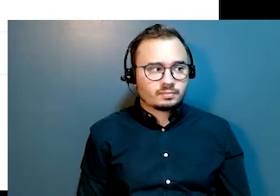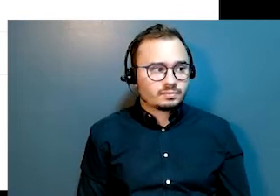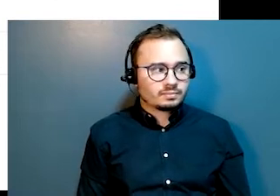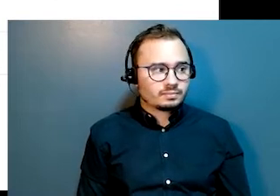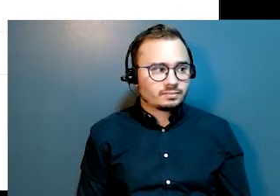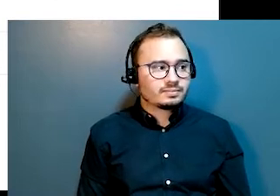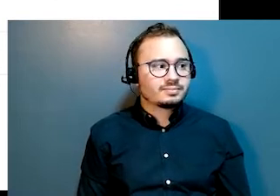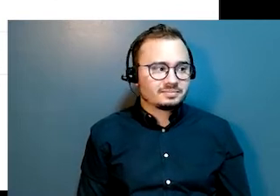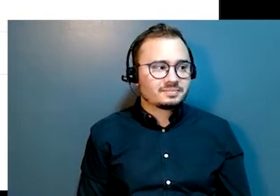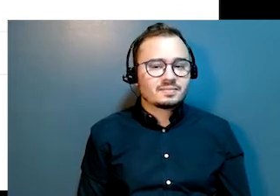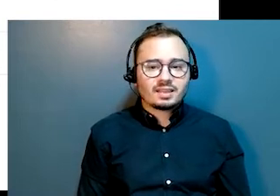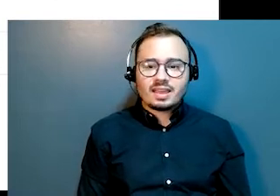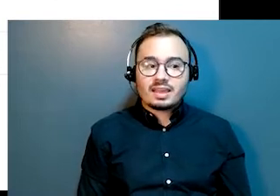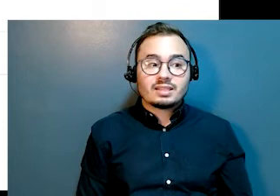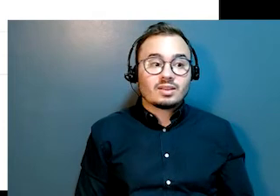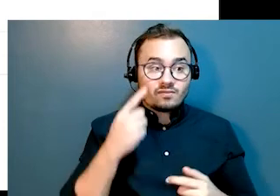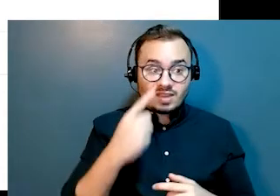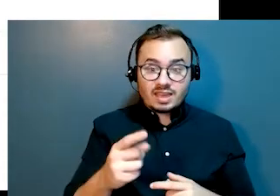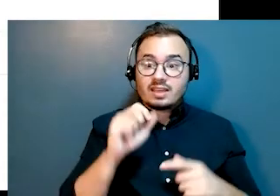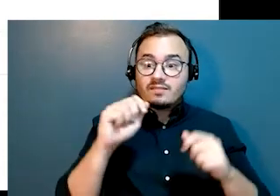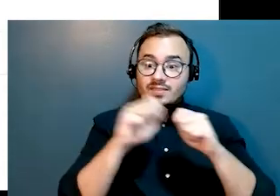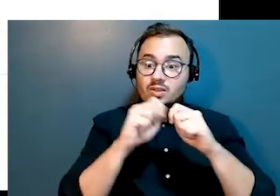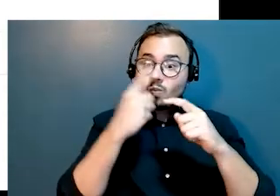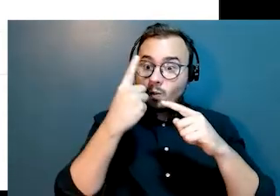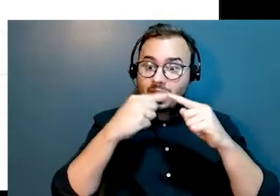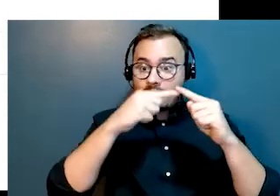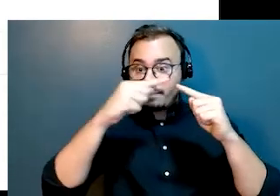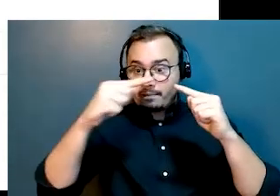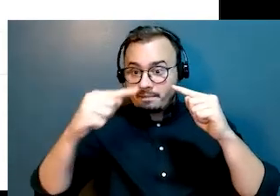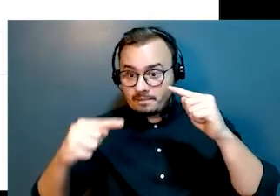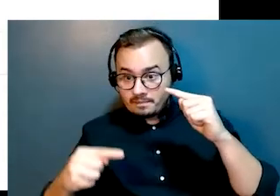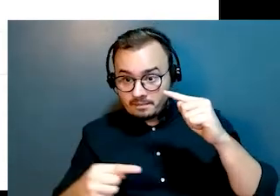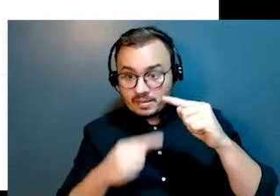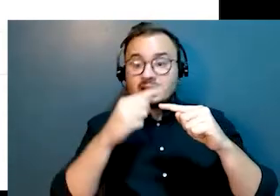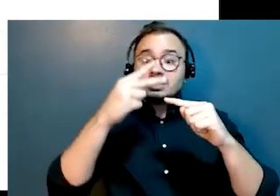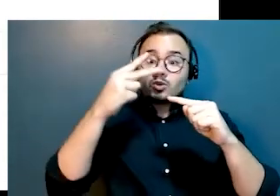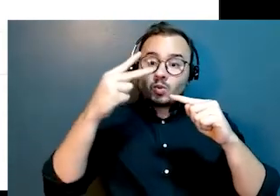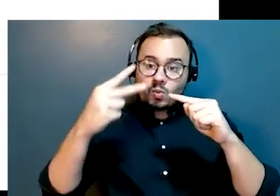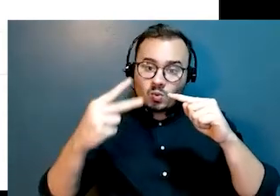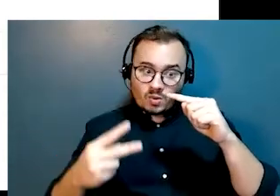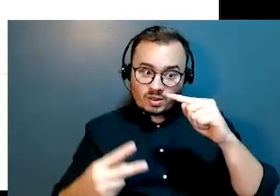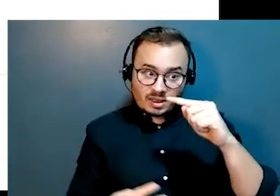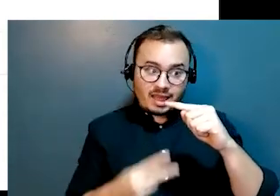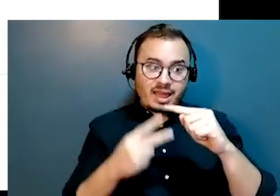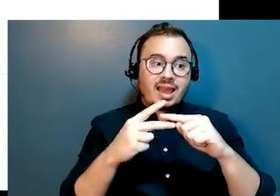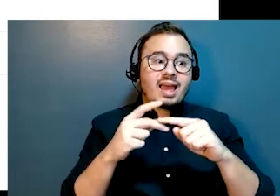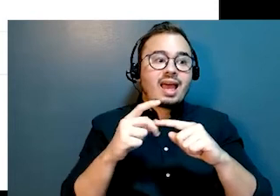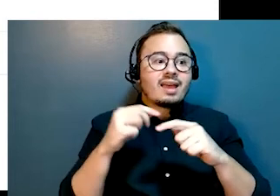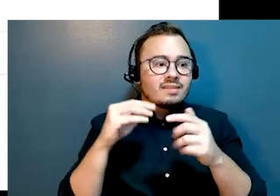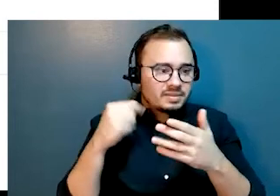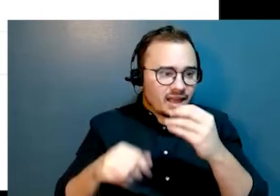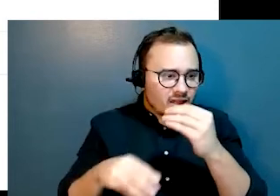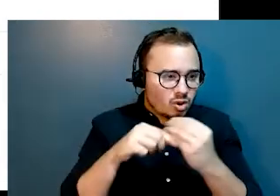Percebo que ele terminou, e assim que ele terminou de tocar essa, ele já veio imediatamente para cá, porque faltou uma pausa aqui, que seria uma